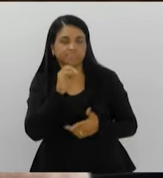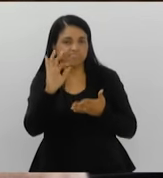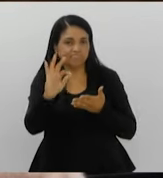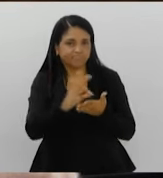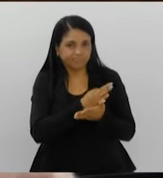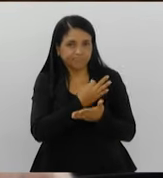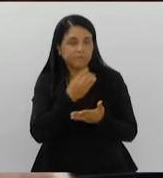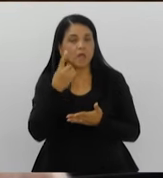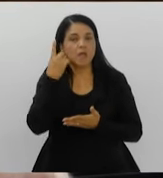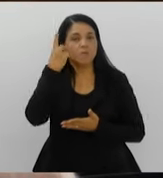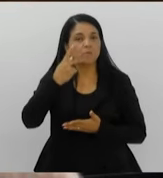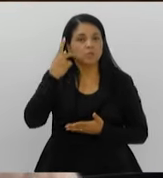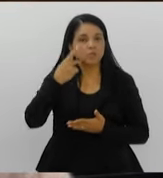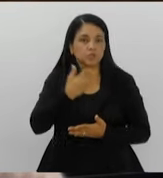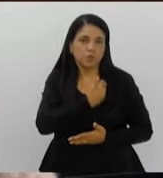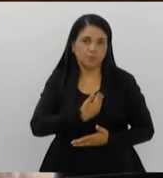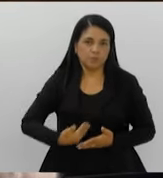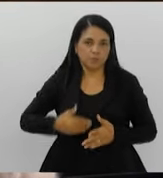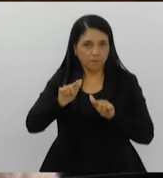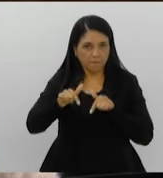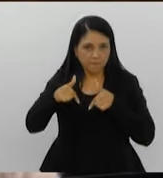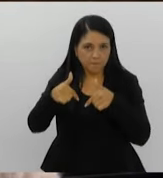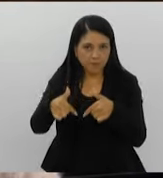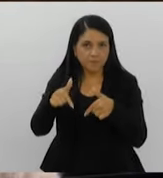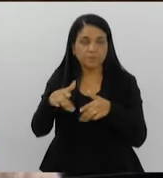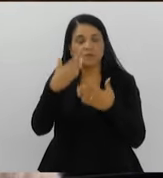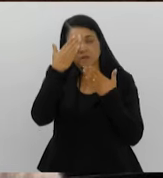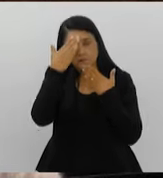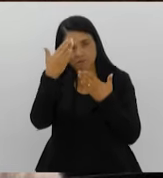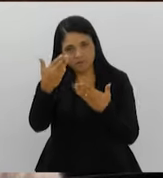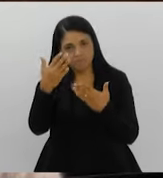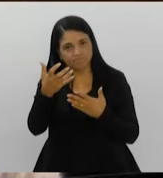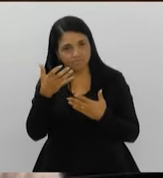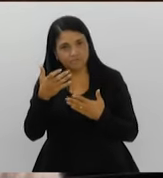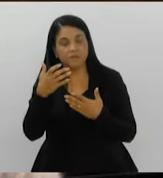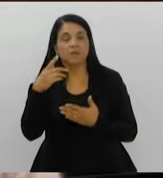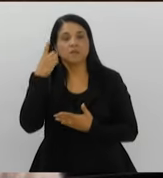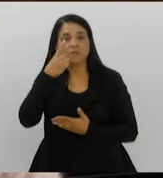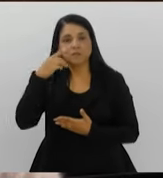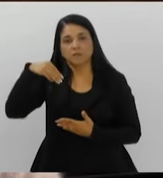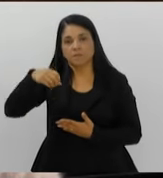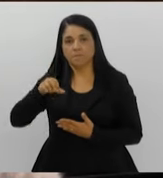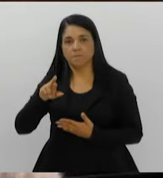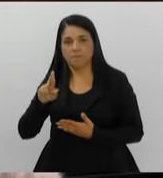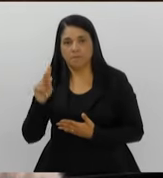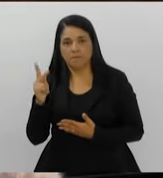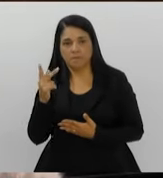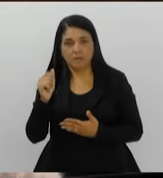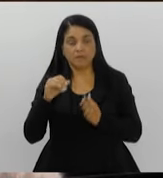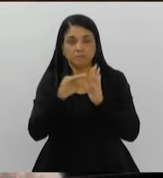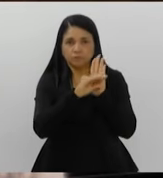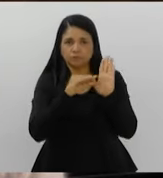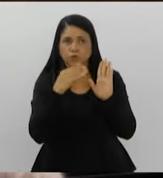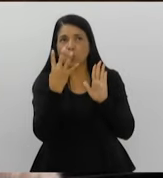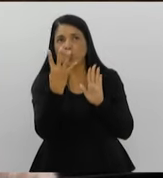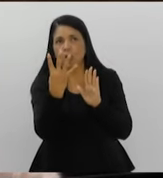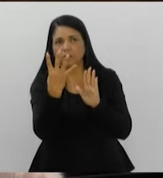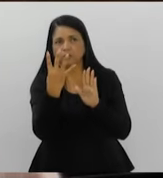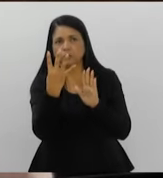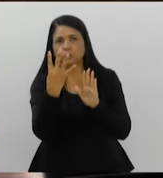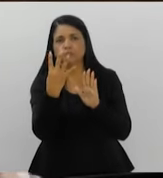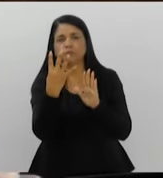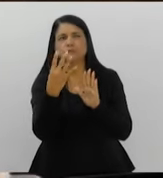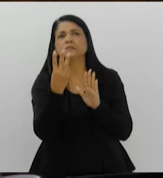implementar essa política pública. Quero agradecer a deputada Marta Rocha, que apresentou 4 emendas, se não me engano,